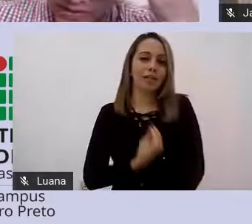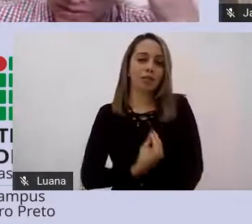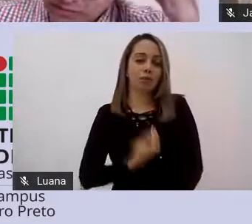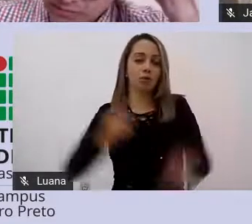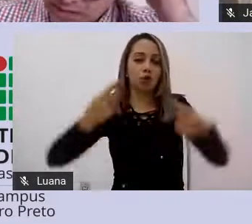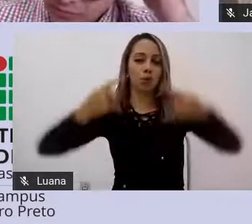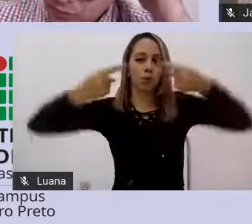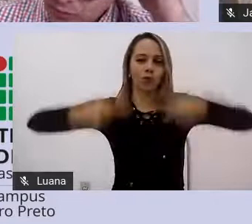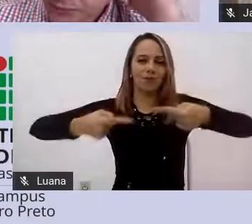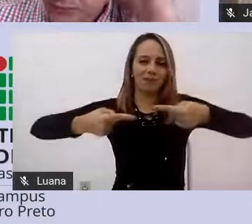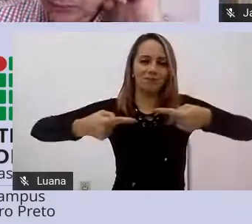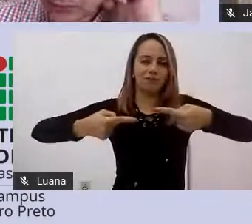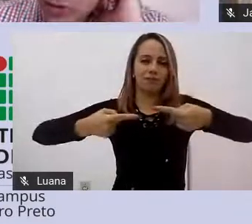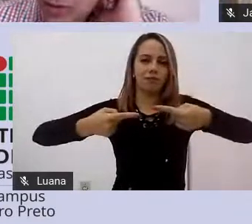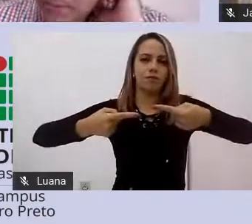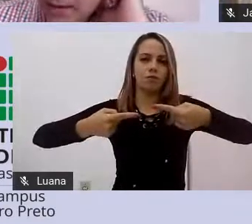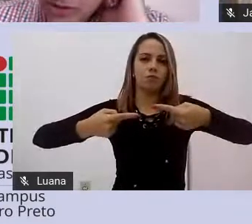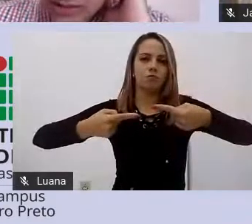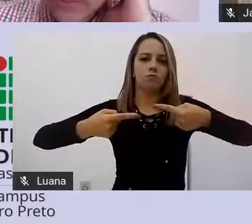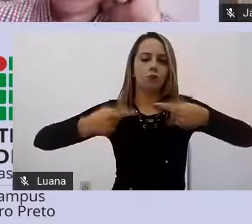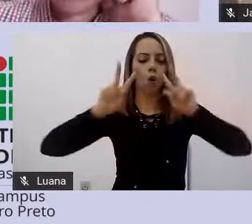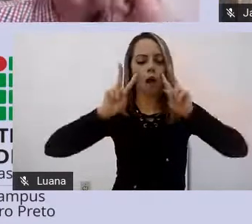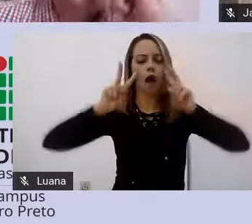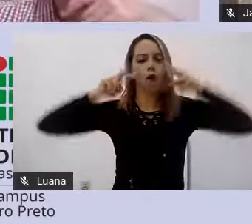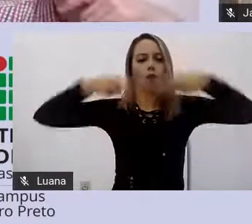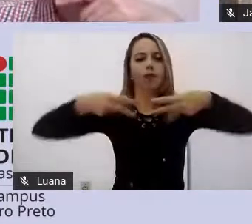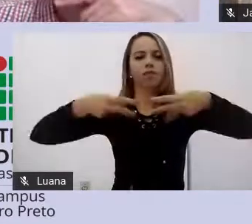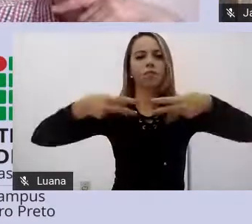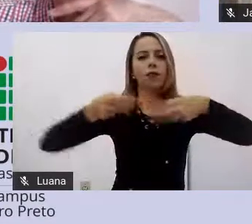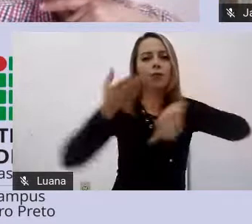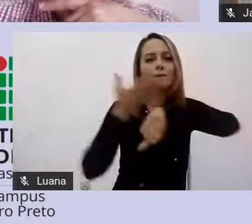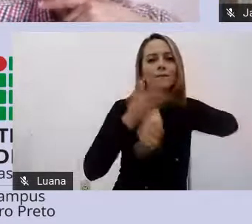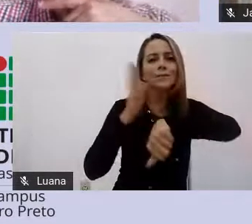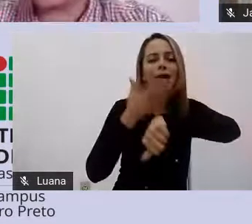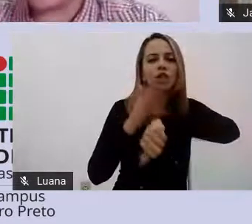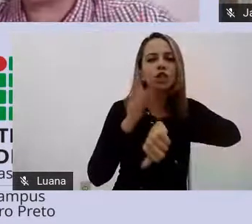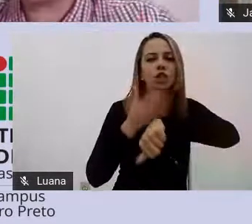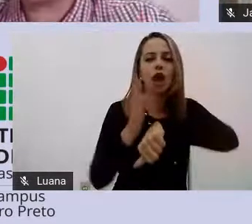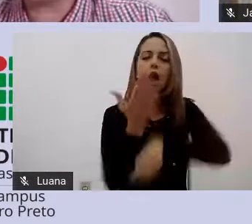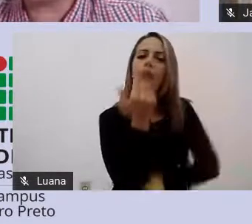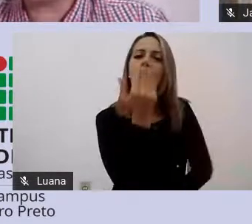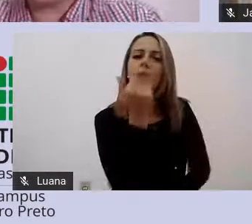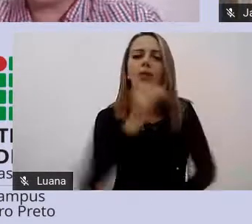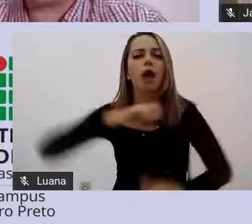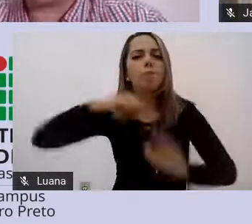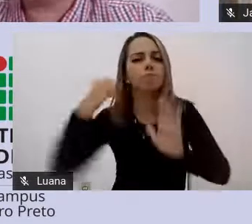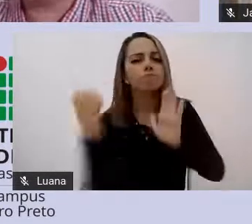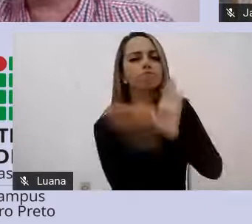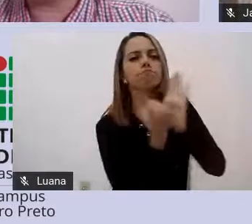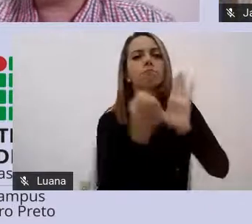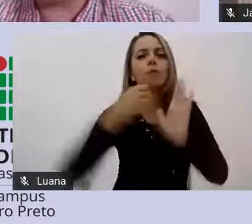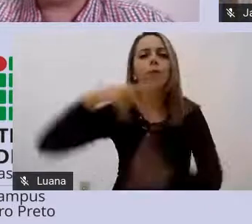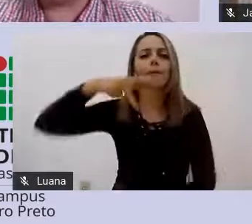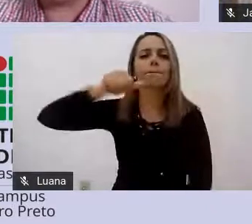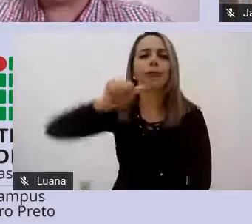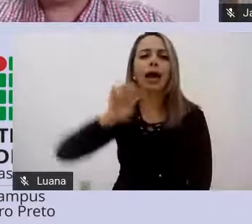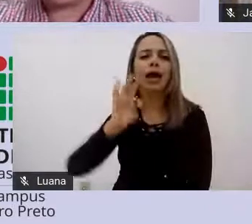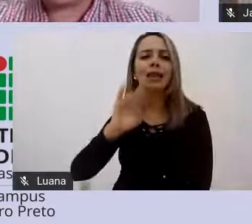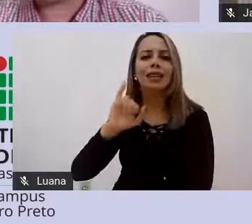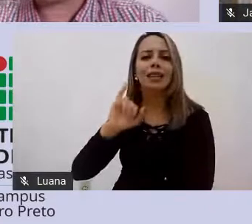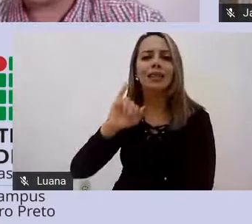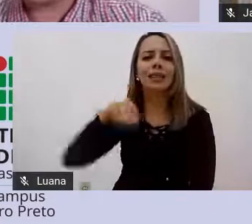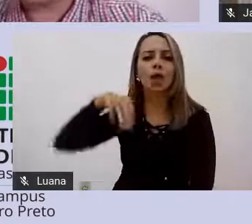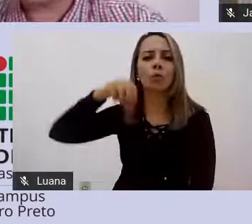do reconhecimento de uma prática alimentar como patrimônio. E aí, a primeira pergunta, o pessoal colocou